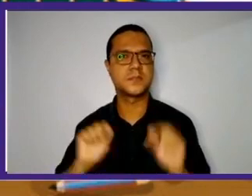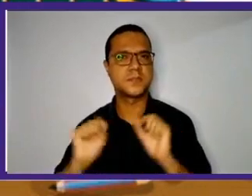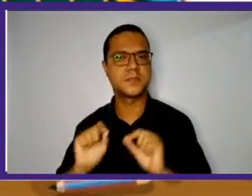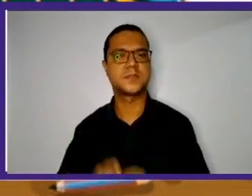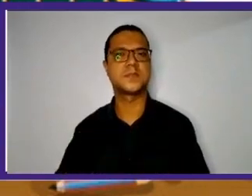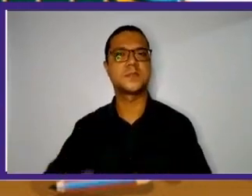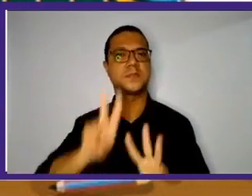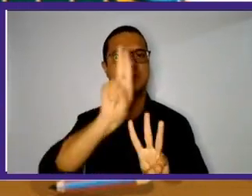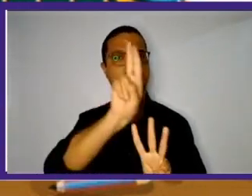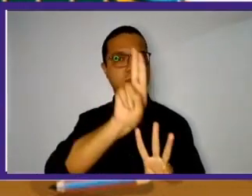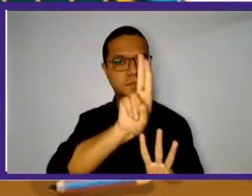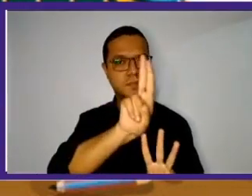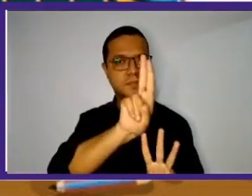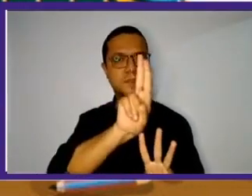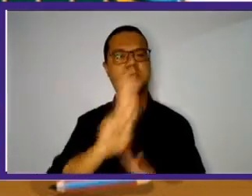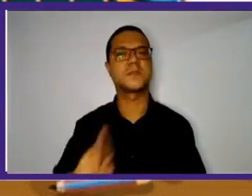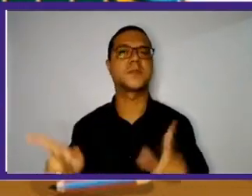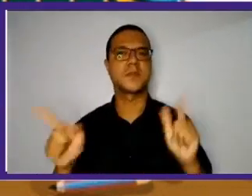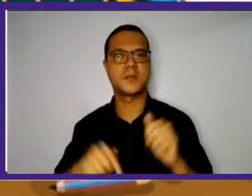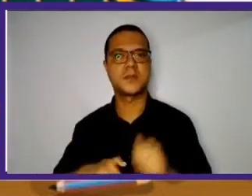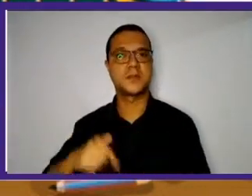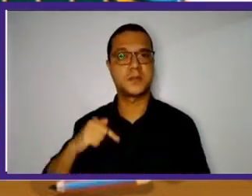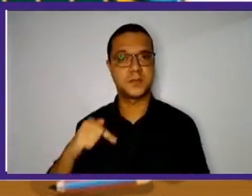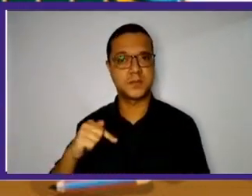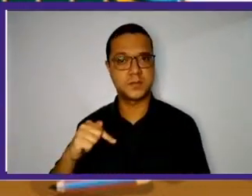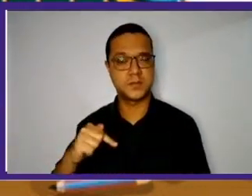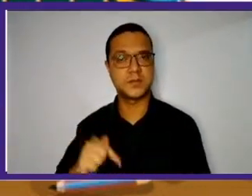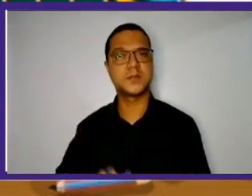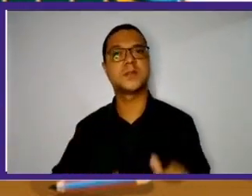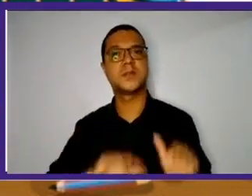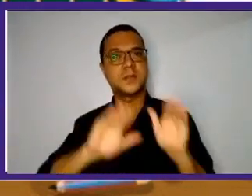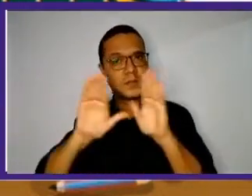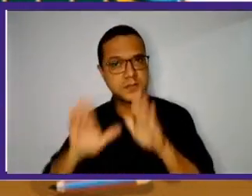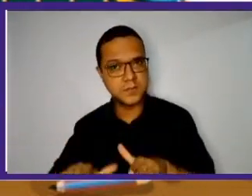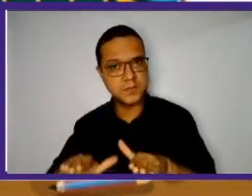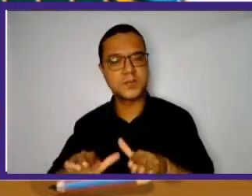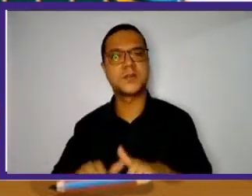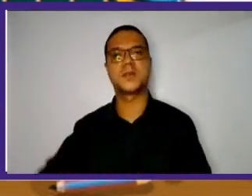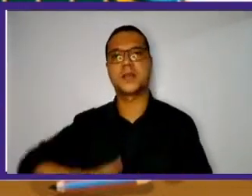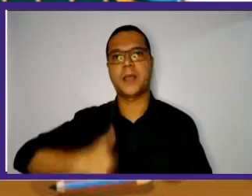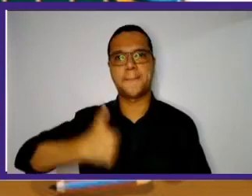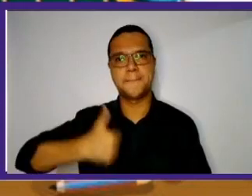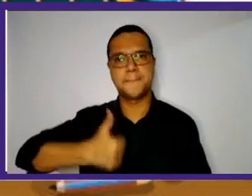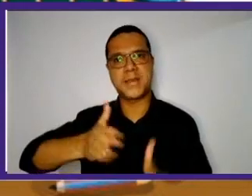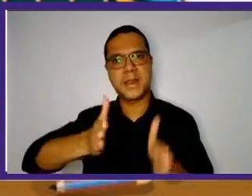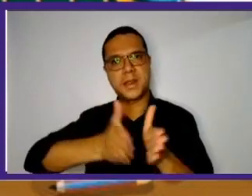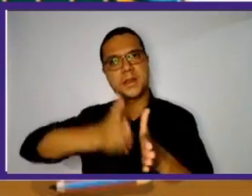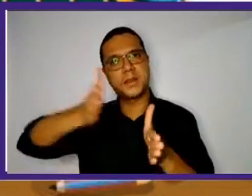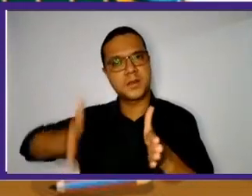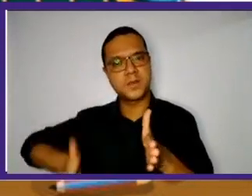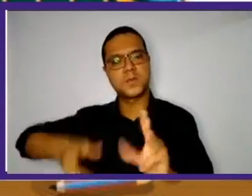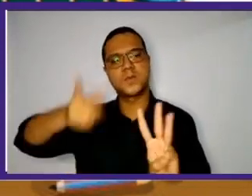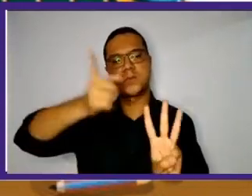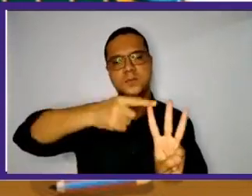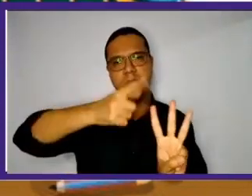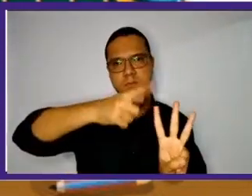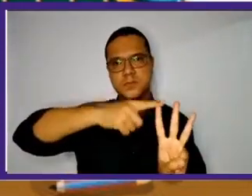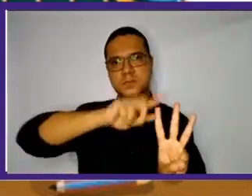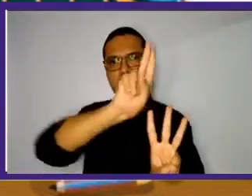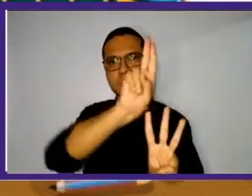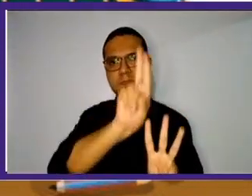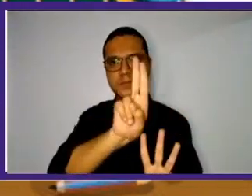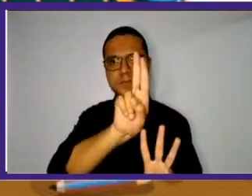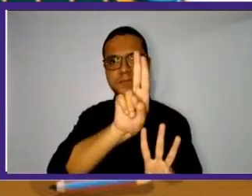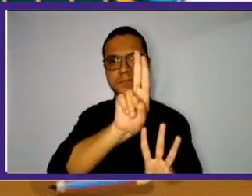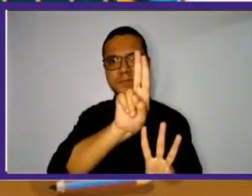ele é unidade. Então, o número 7, ele fica na primeira ordem, que é a casa